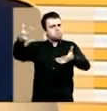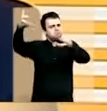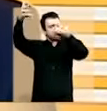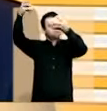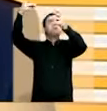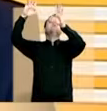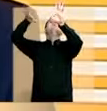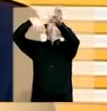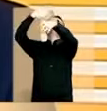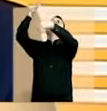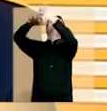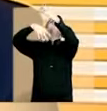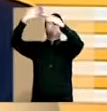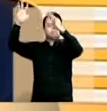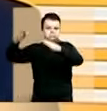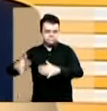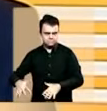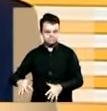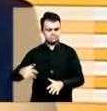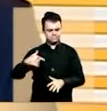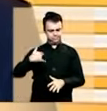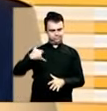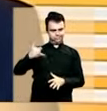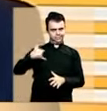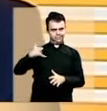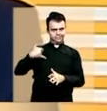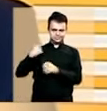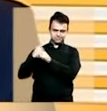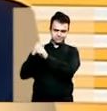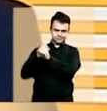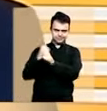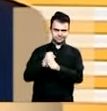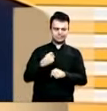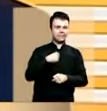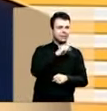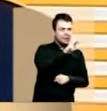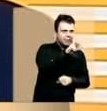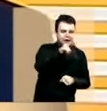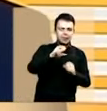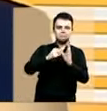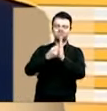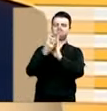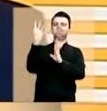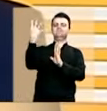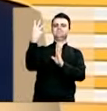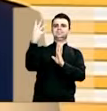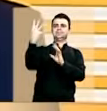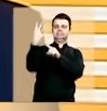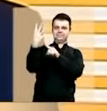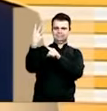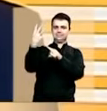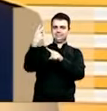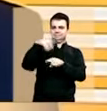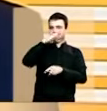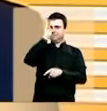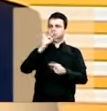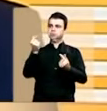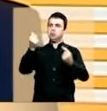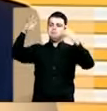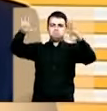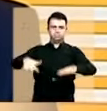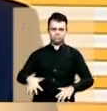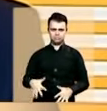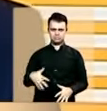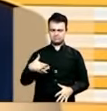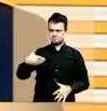vir outra recessão. Né? Com a minha idade que eu tenho, eu já vi 4 recessões, né? Recessões sérias. E nenhuma delas